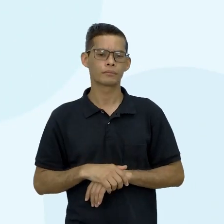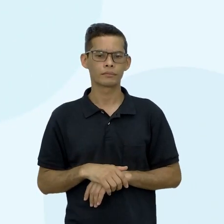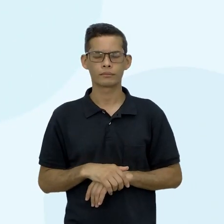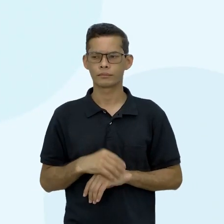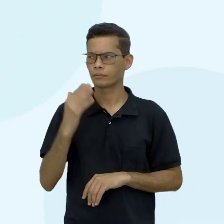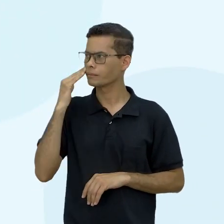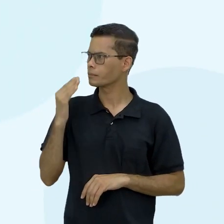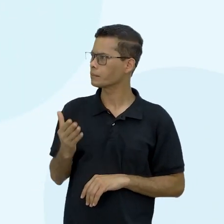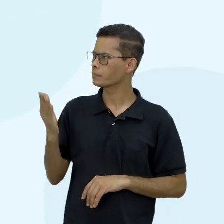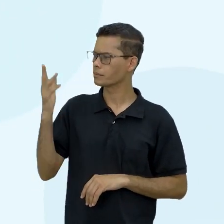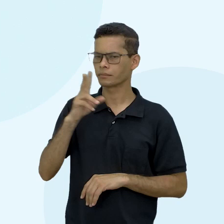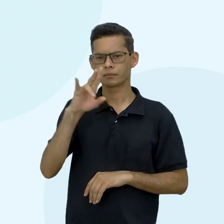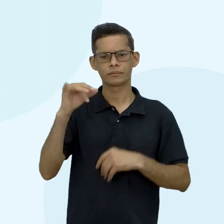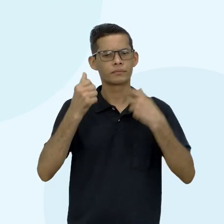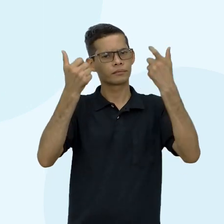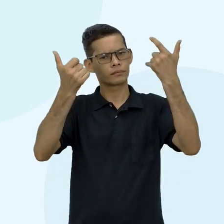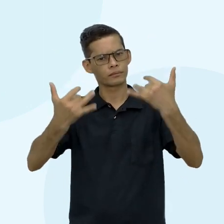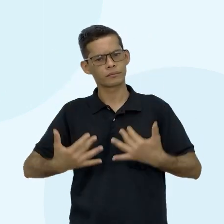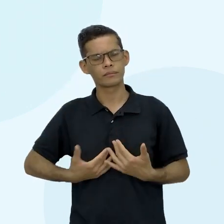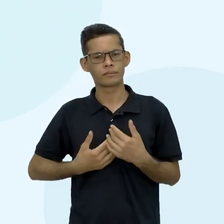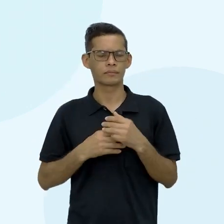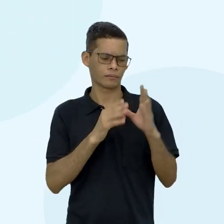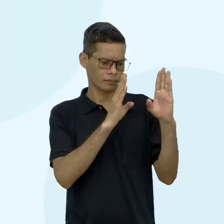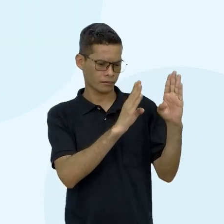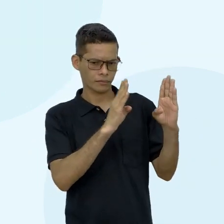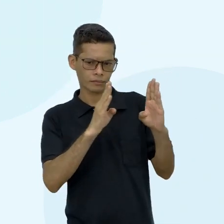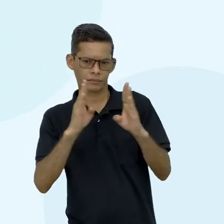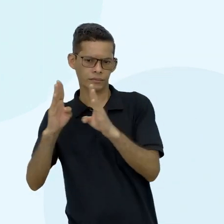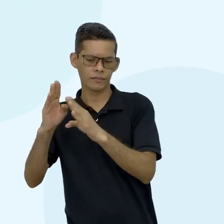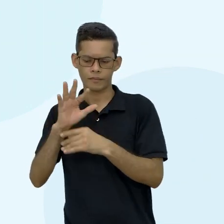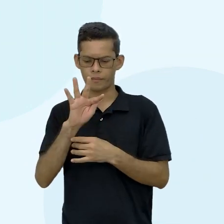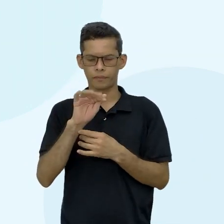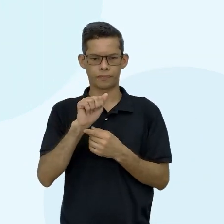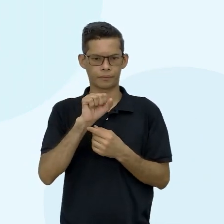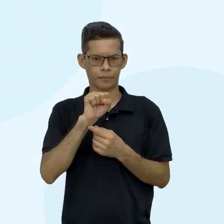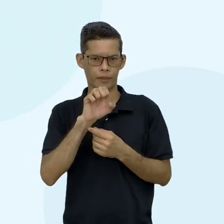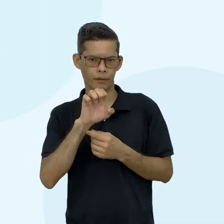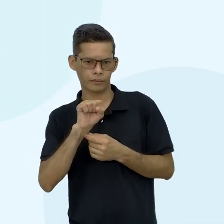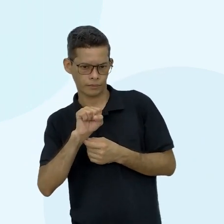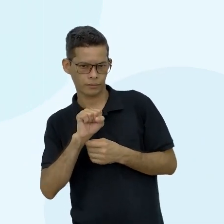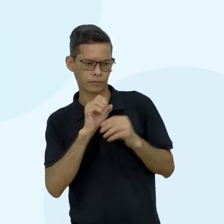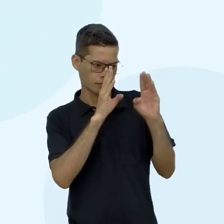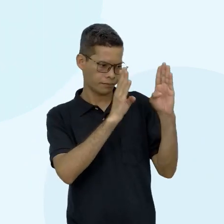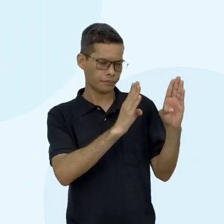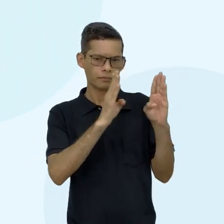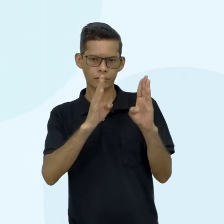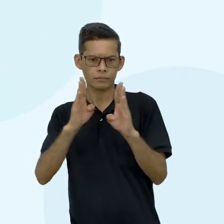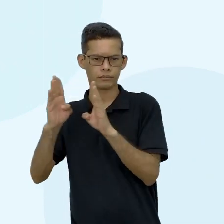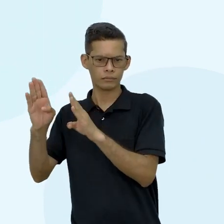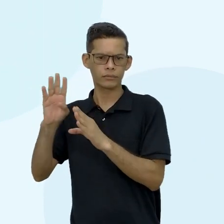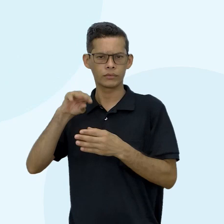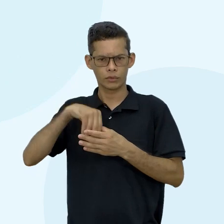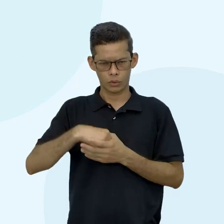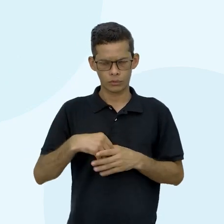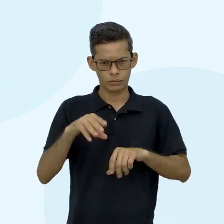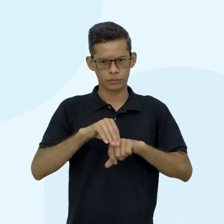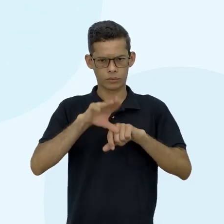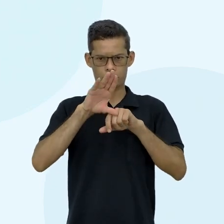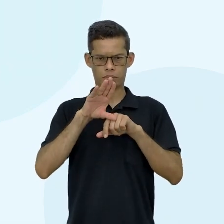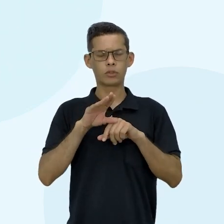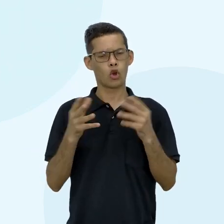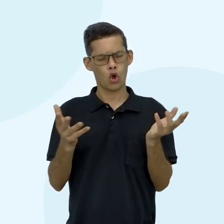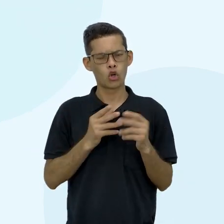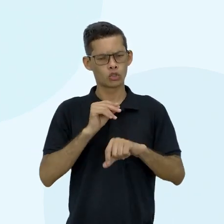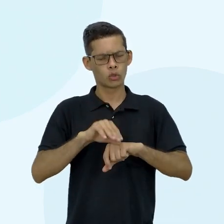lá, a gente vai falar aqui algumas fases do conhecimento. A gente sabe que prevalece hoje um tipo